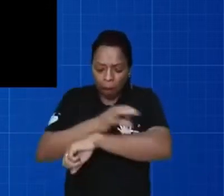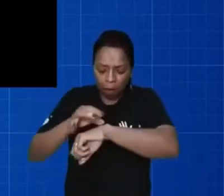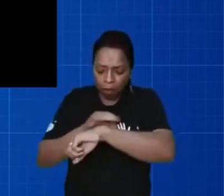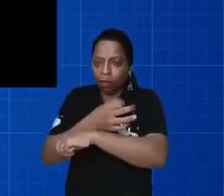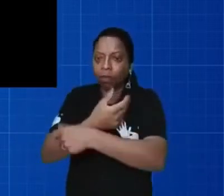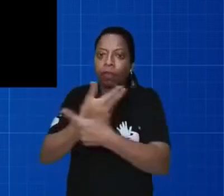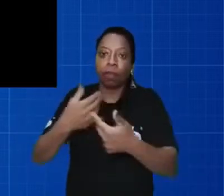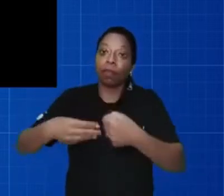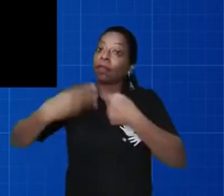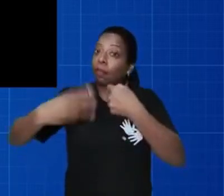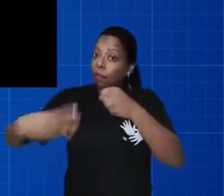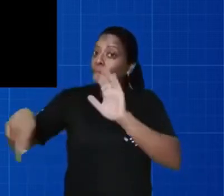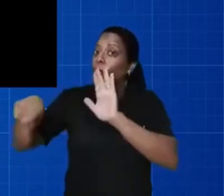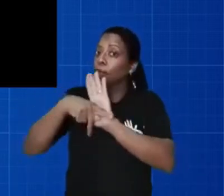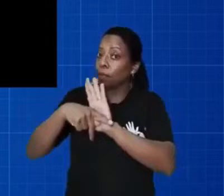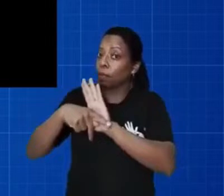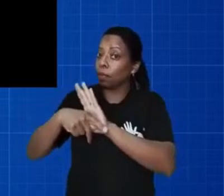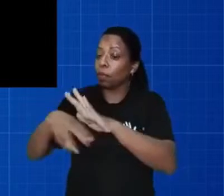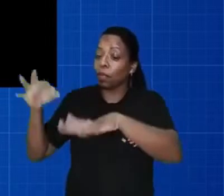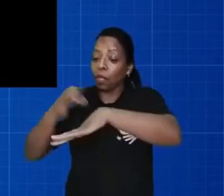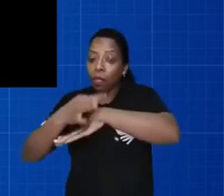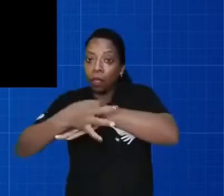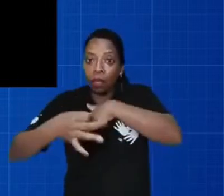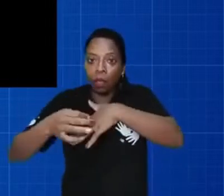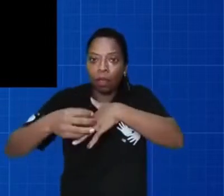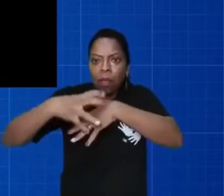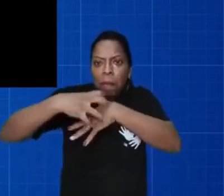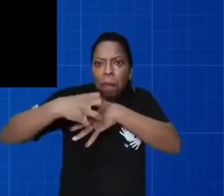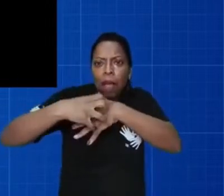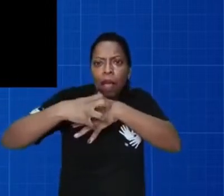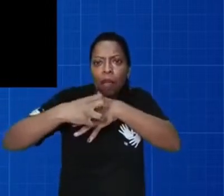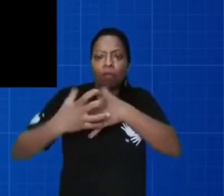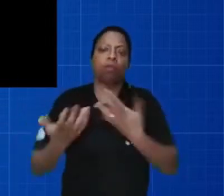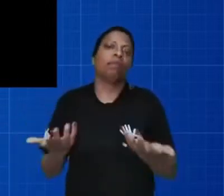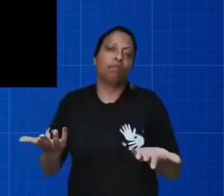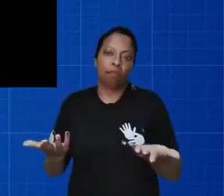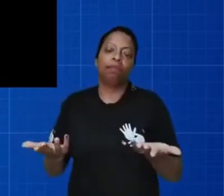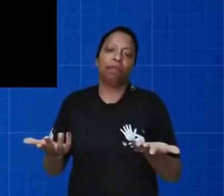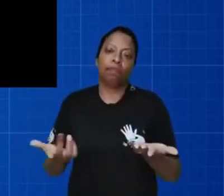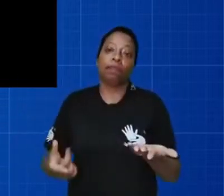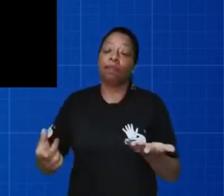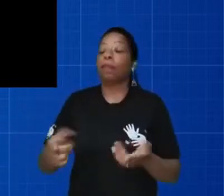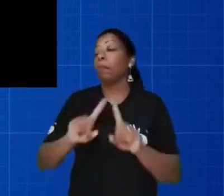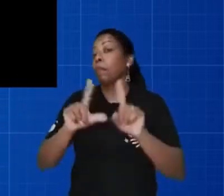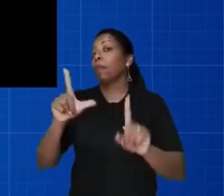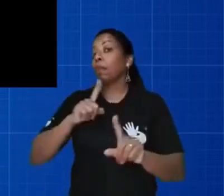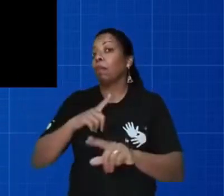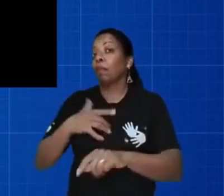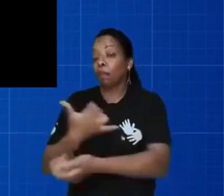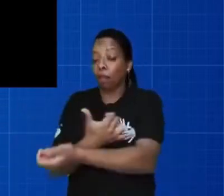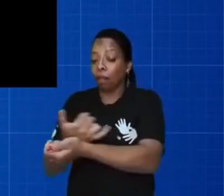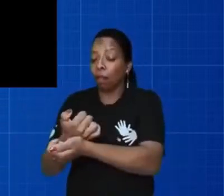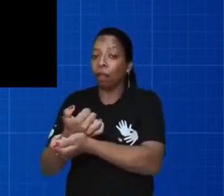nós precisamos confirmar, então existe teste, né, para a gente conduzir, mas essas são as características